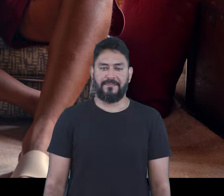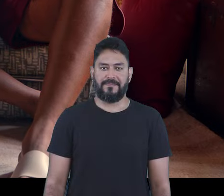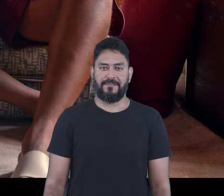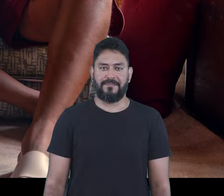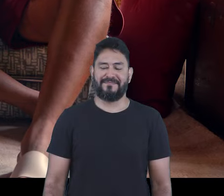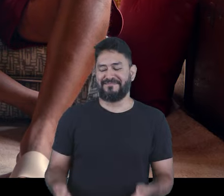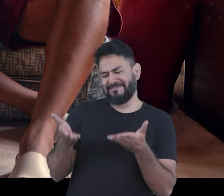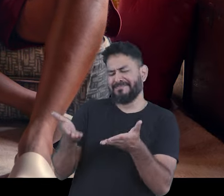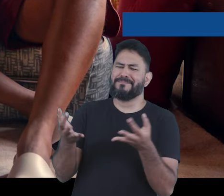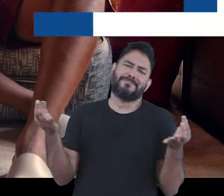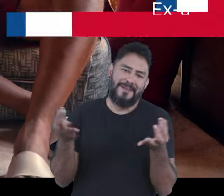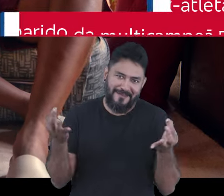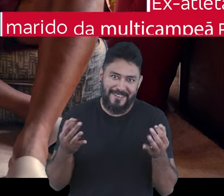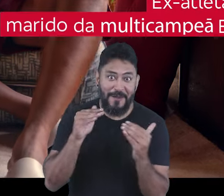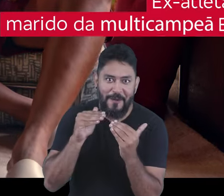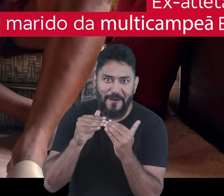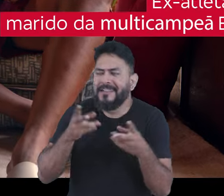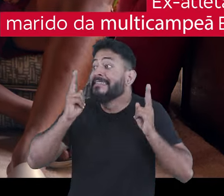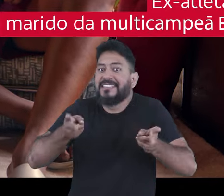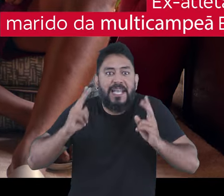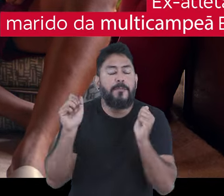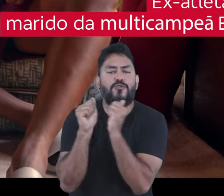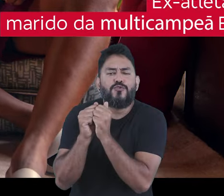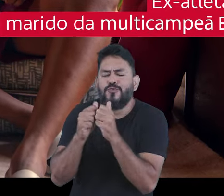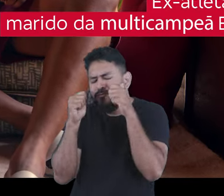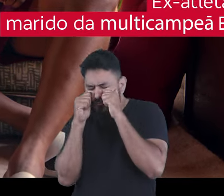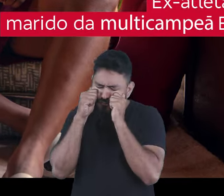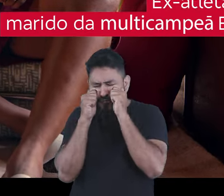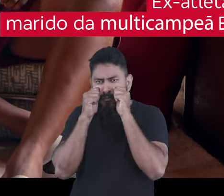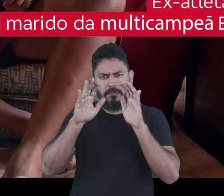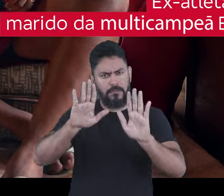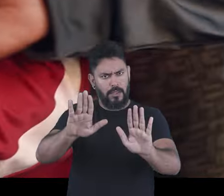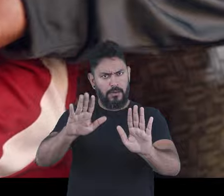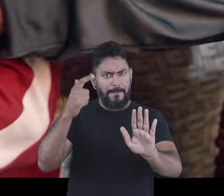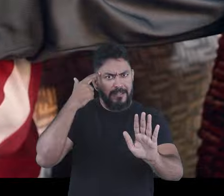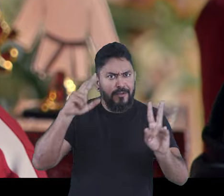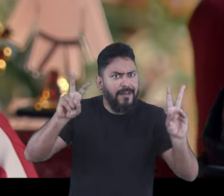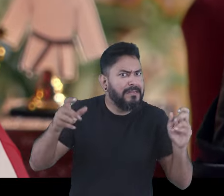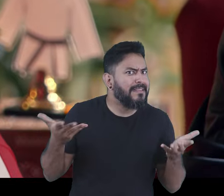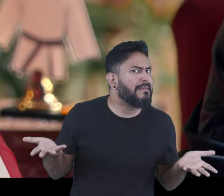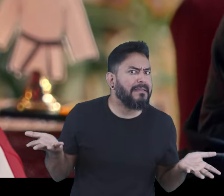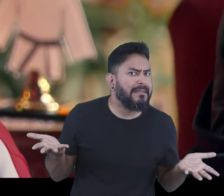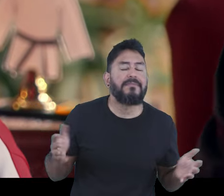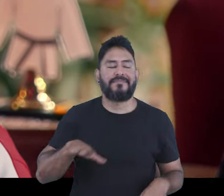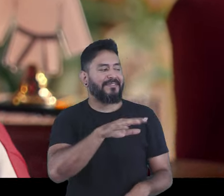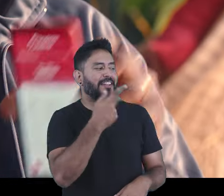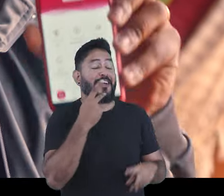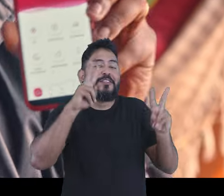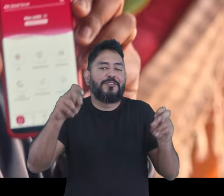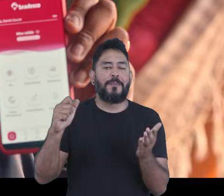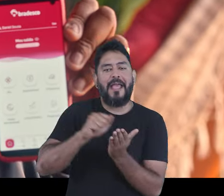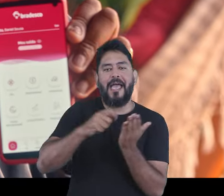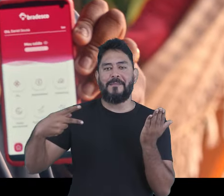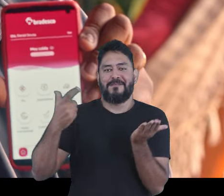atleta Bia Souza está sentada no chão com seu cachorro. Tá sempre com a gente. Virou nosso xodó. O marido Daniel acaricia Pera, o cão. Acho que eu tô falando de quem?